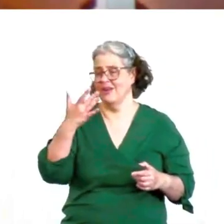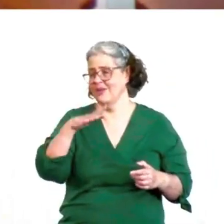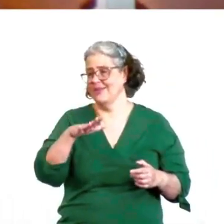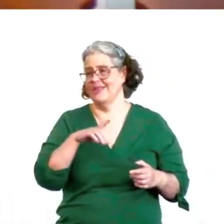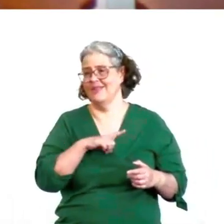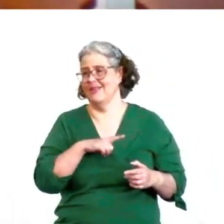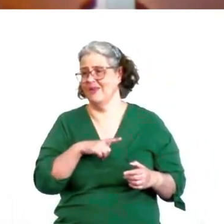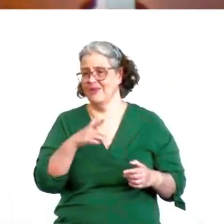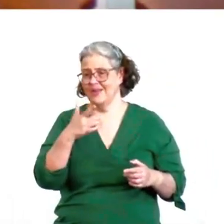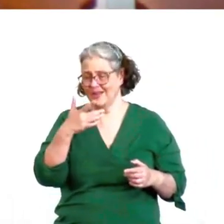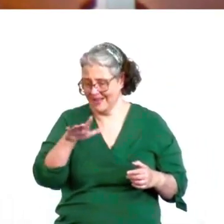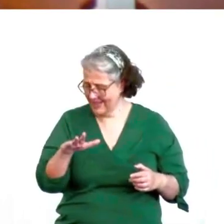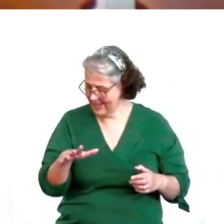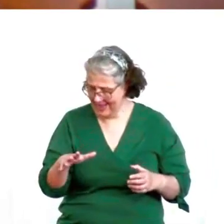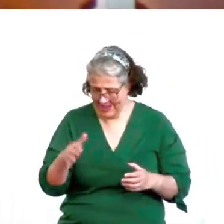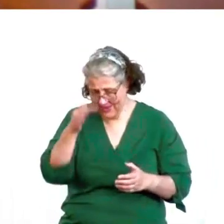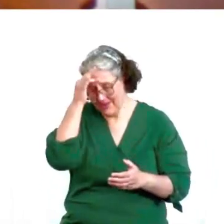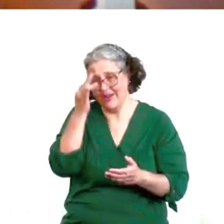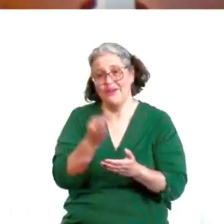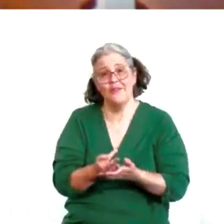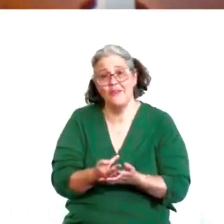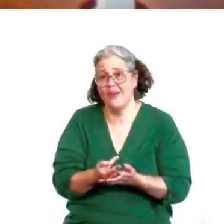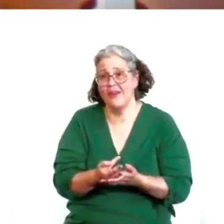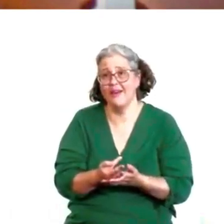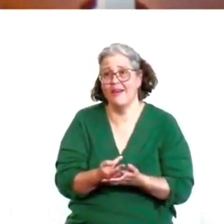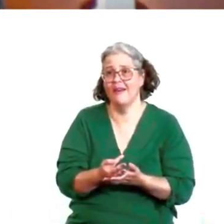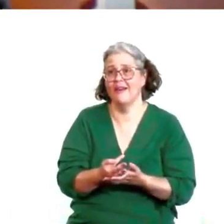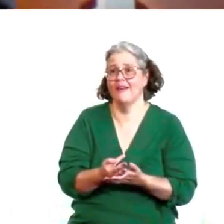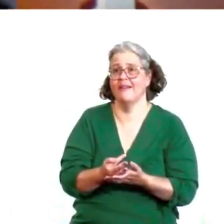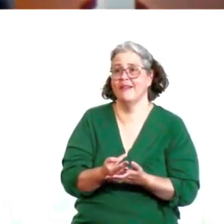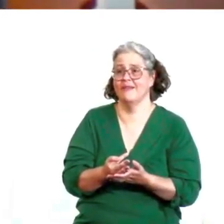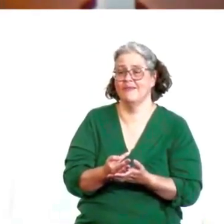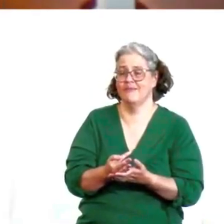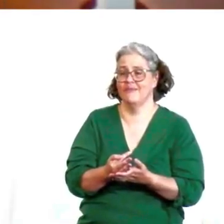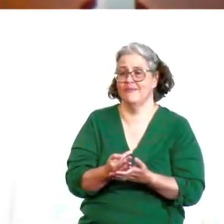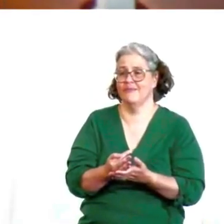não obtiveram uma fé numa raiz